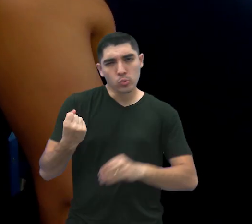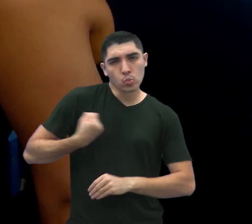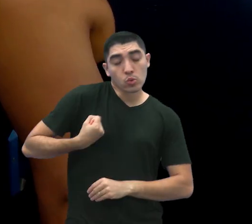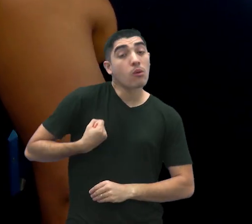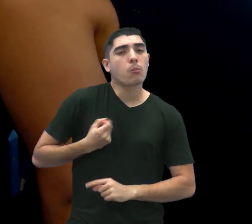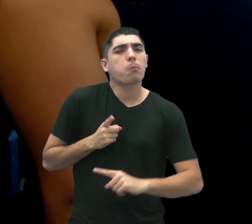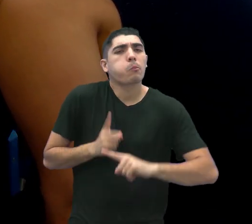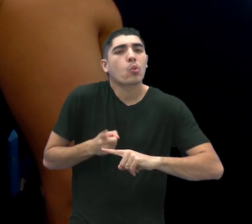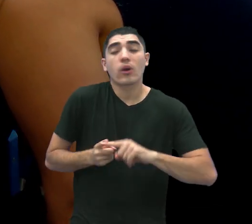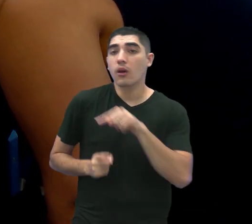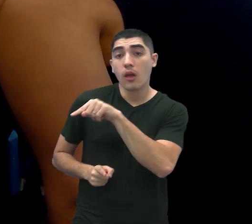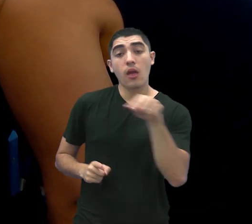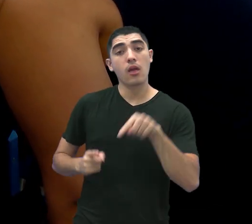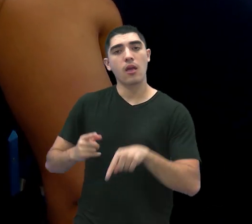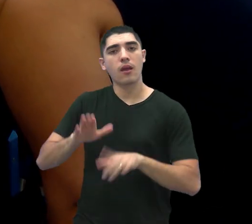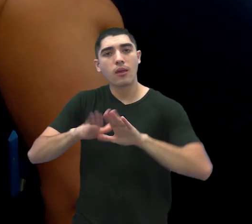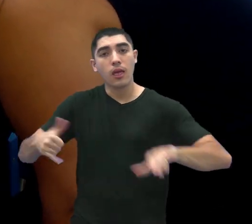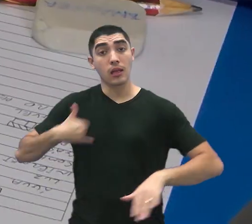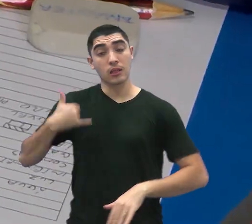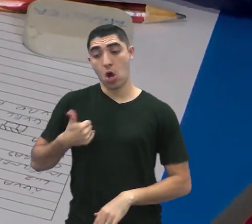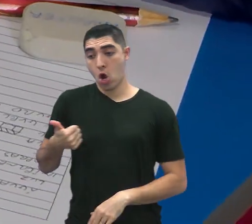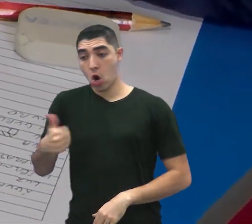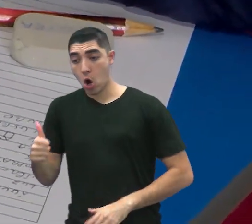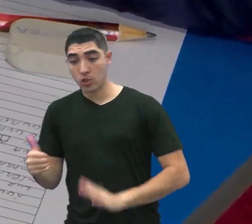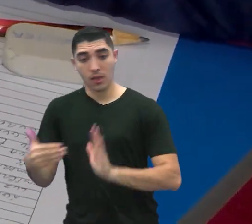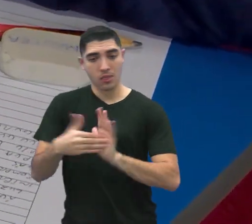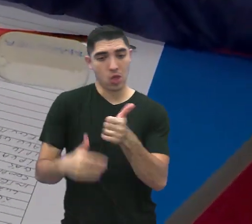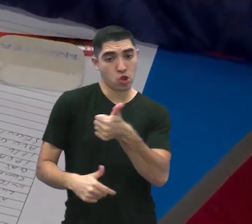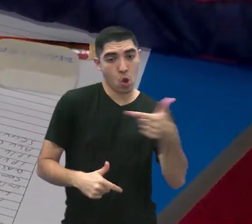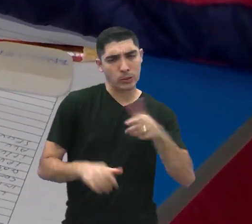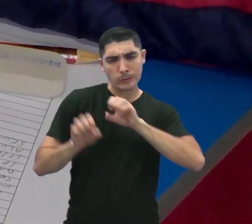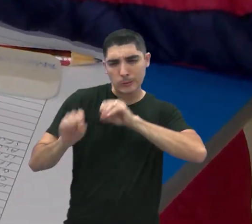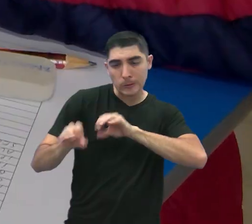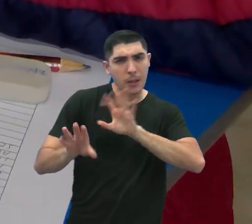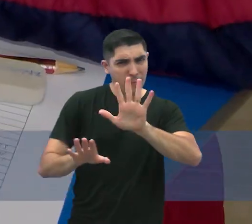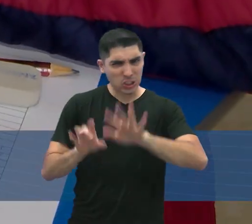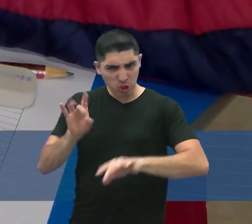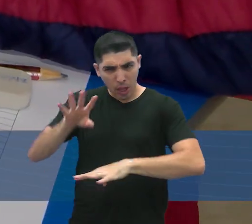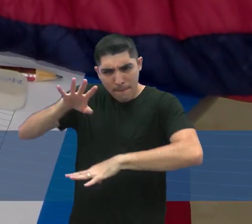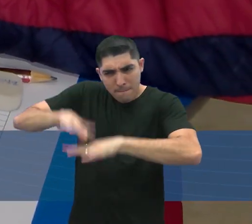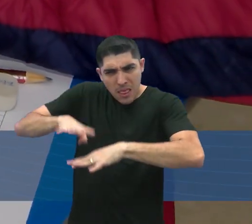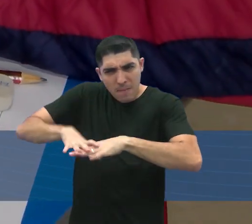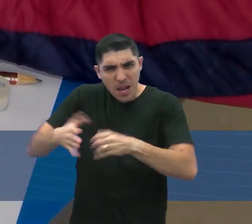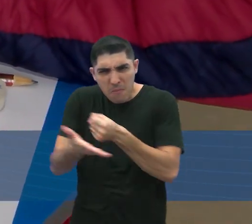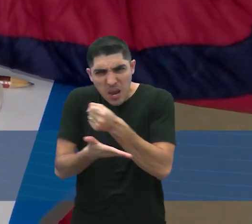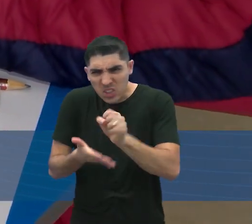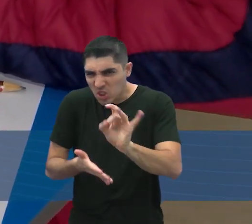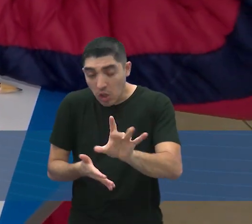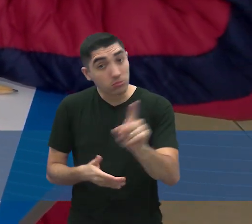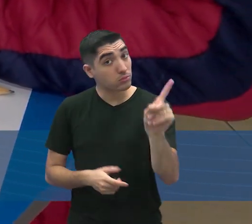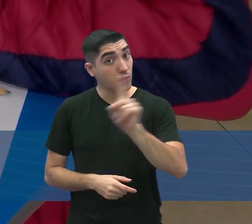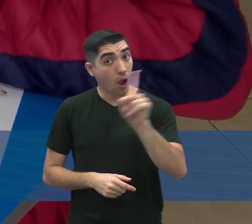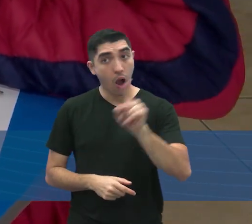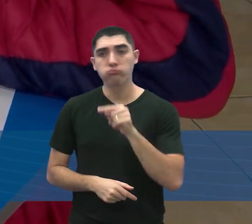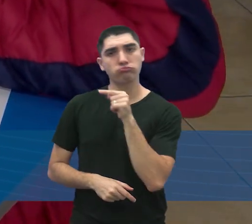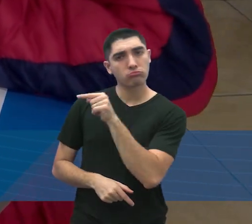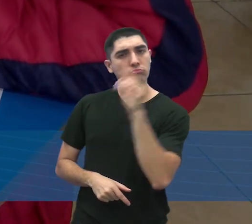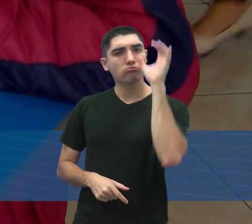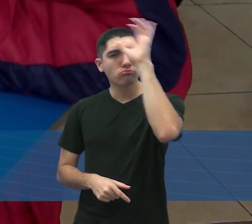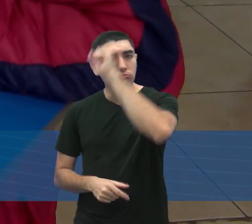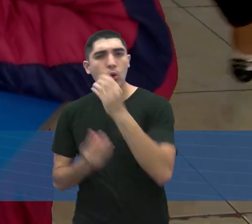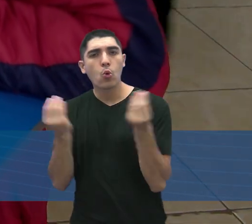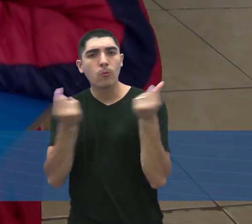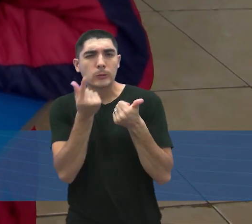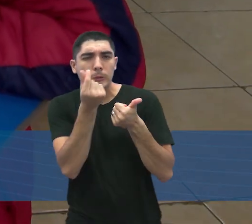esses jovens de 11 e 12 anos. Mas a aula vai muito além da matemática básica. Aqui, os alunos aprendem